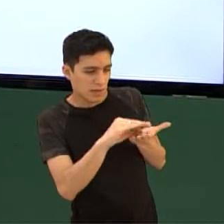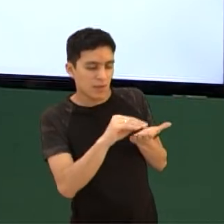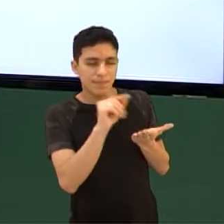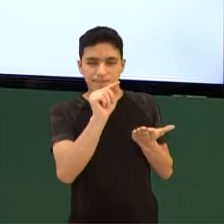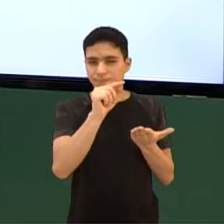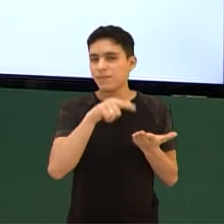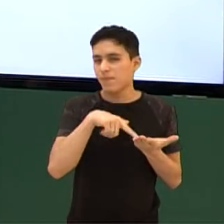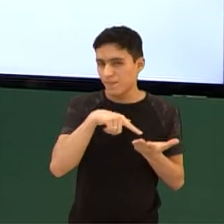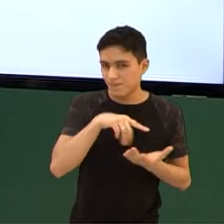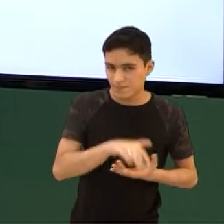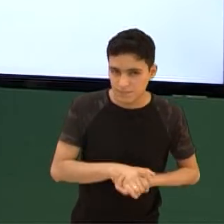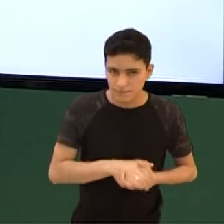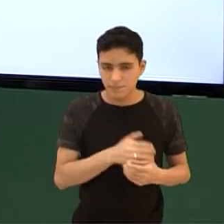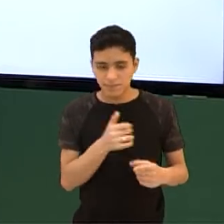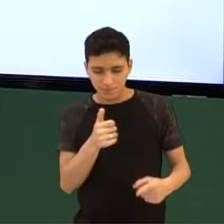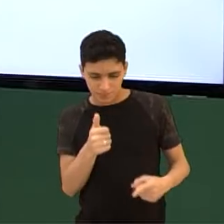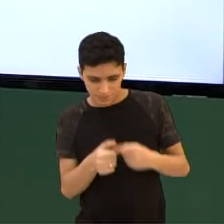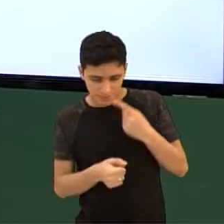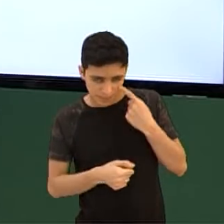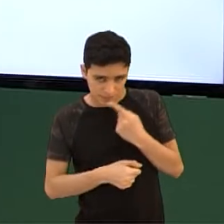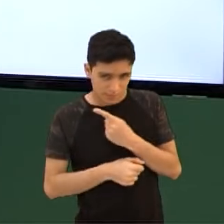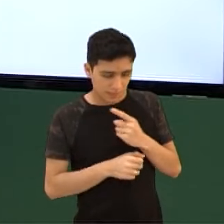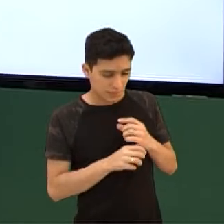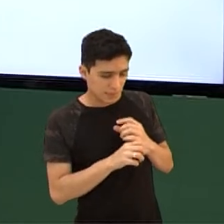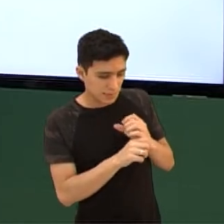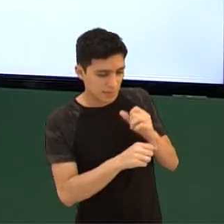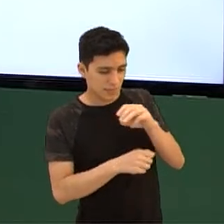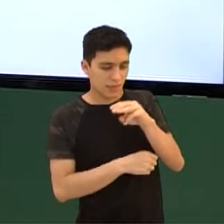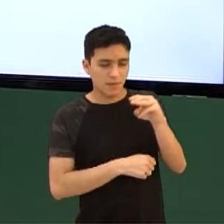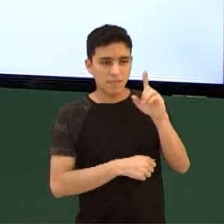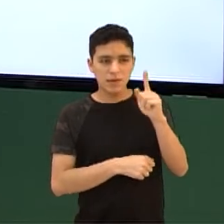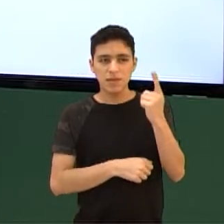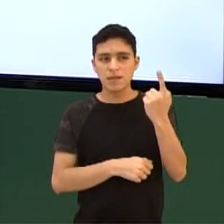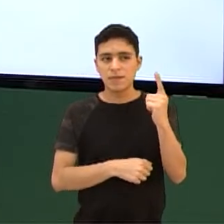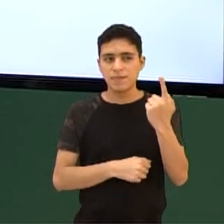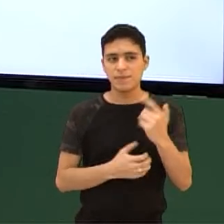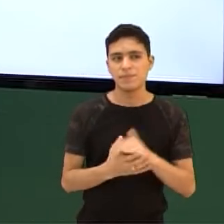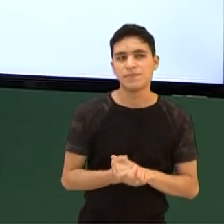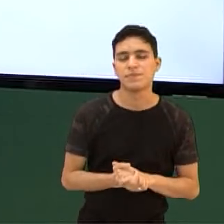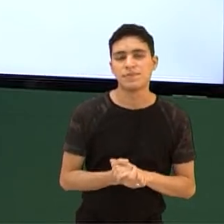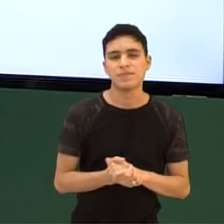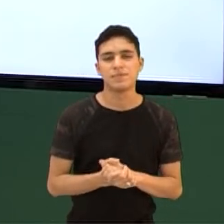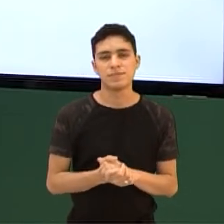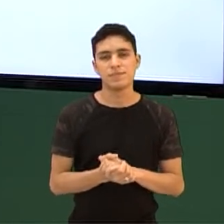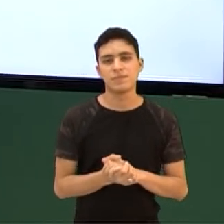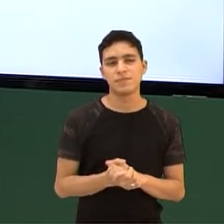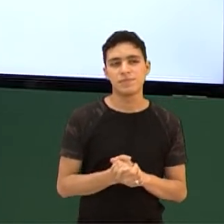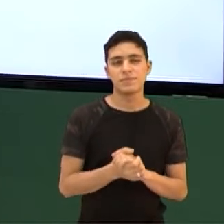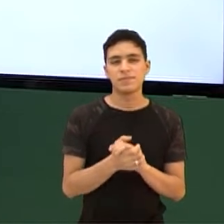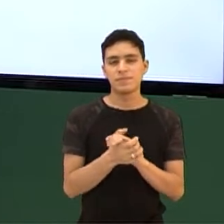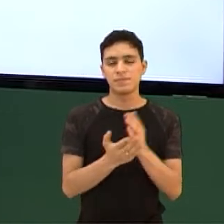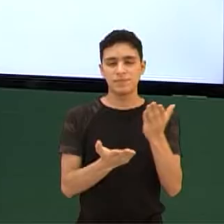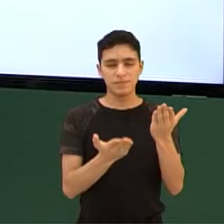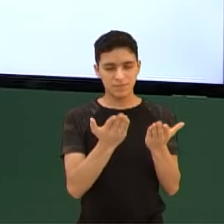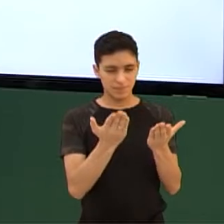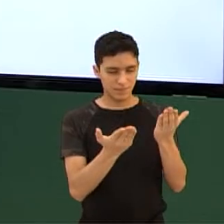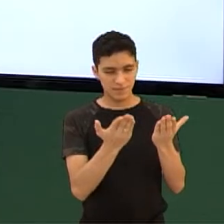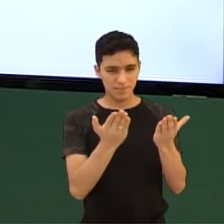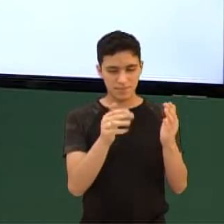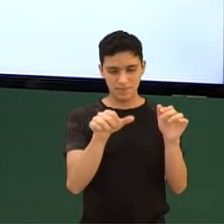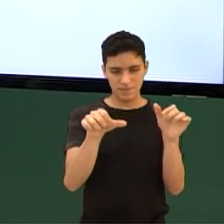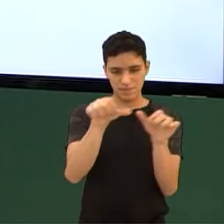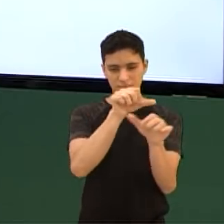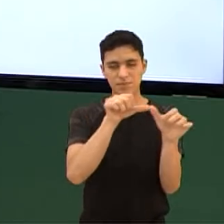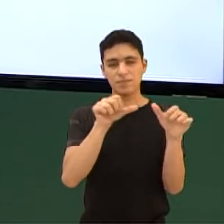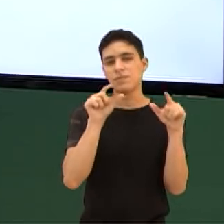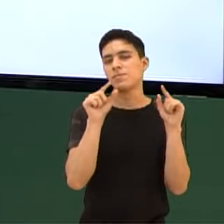ó. Pessoal, primeira coisa, ó, veja que a massa está em grama, certo? Vamos fazer aquele jump, né? Aquele touch, vamos dar aquela convertida